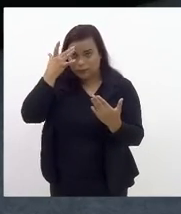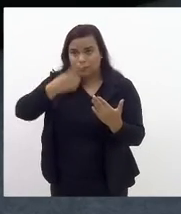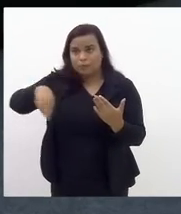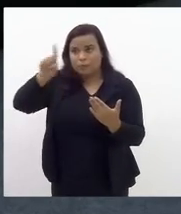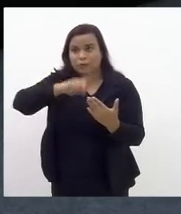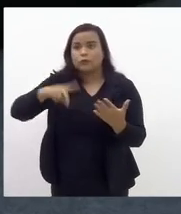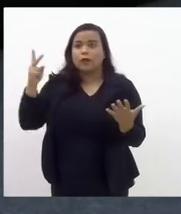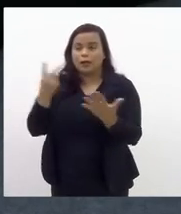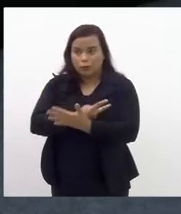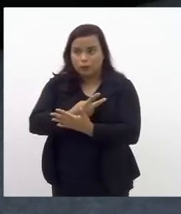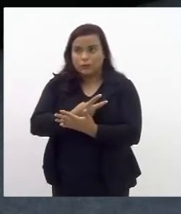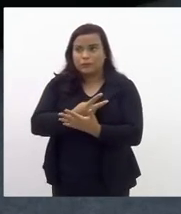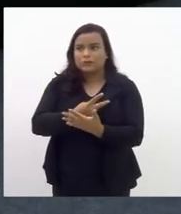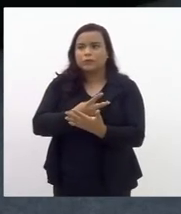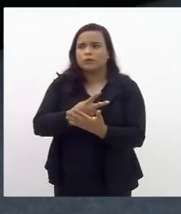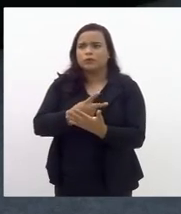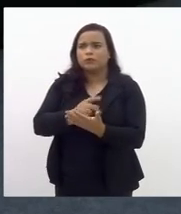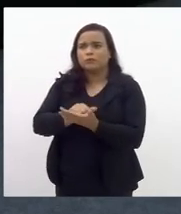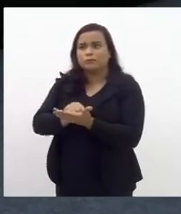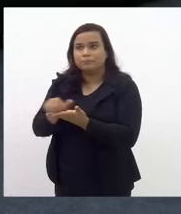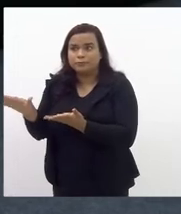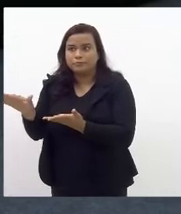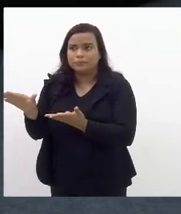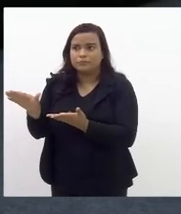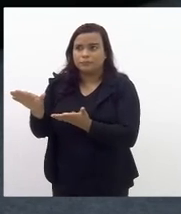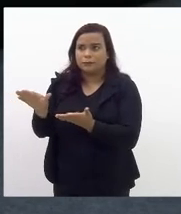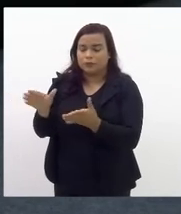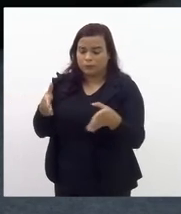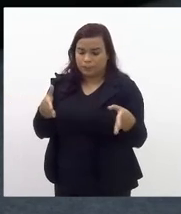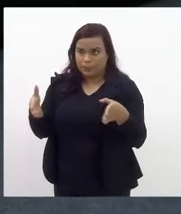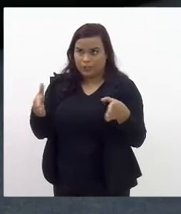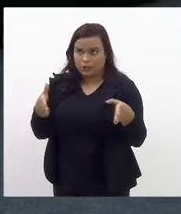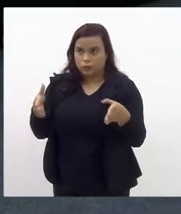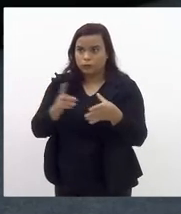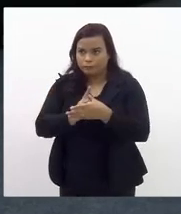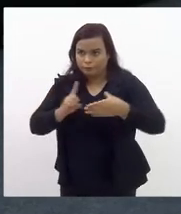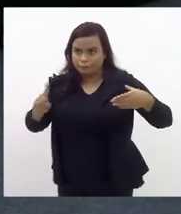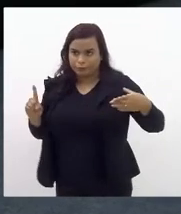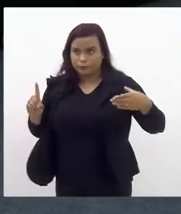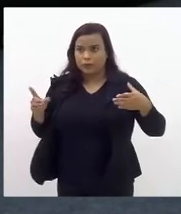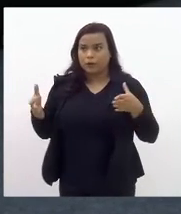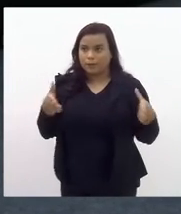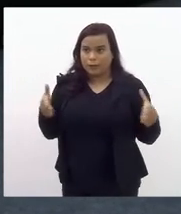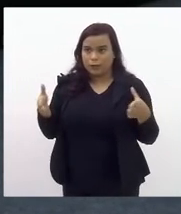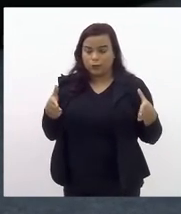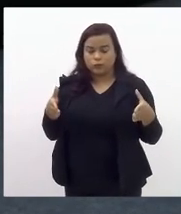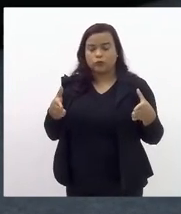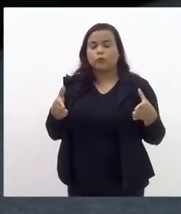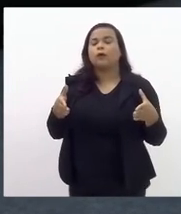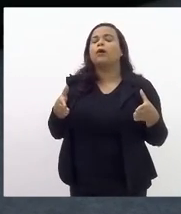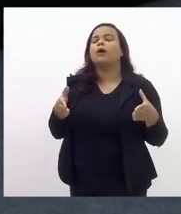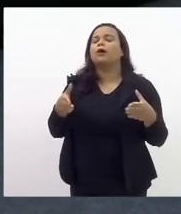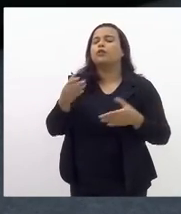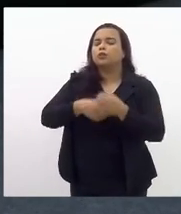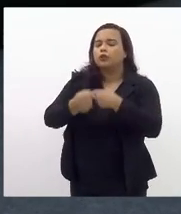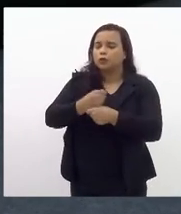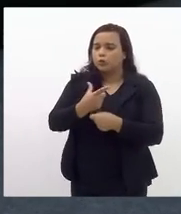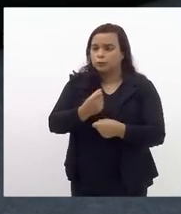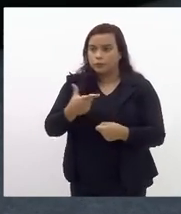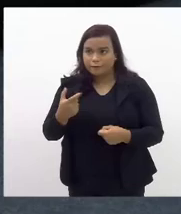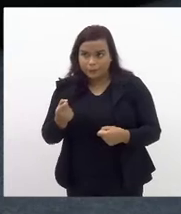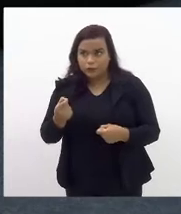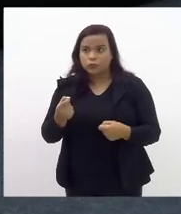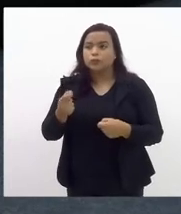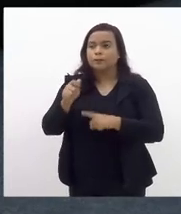excluídos a partir de março de 2020, que foi o início da Covid,